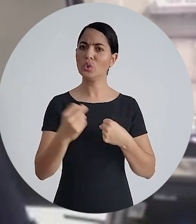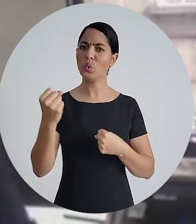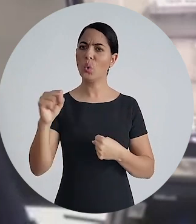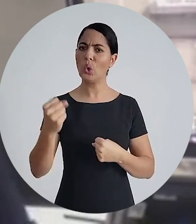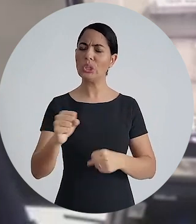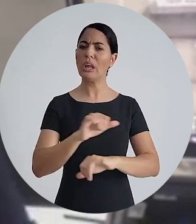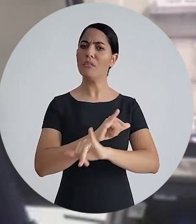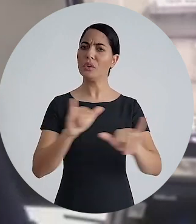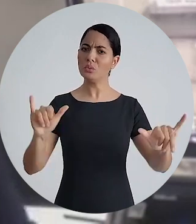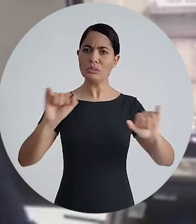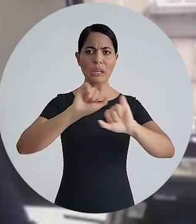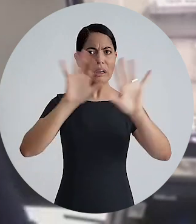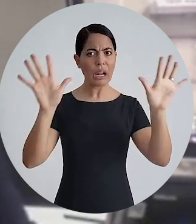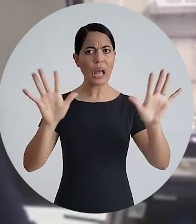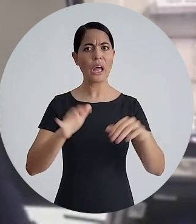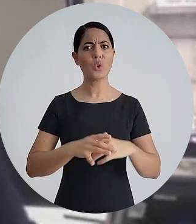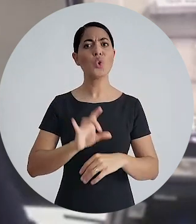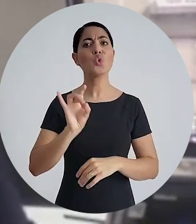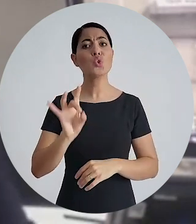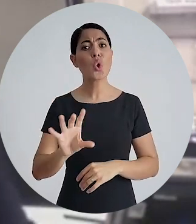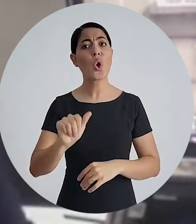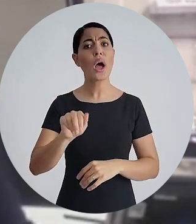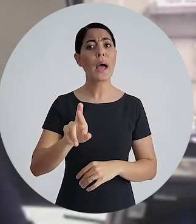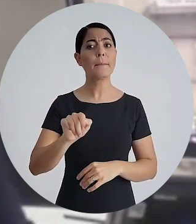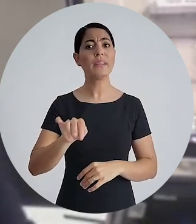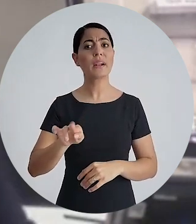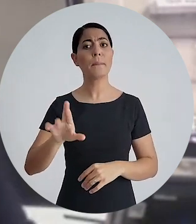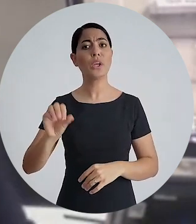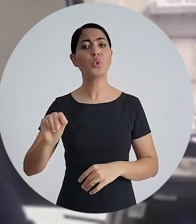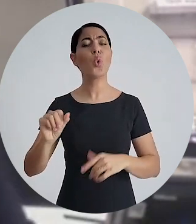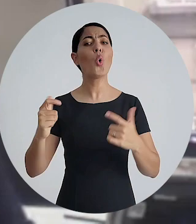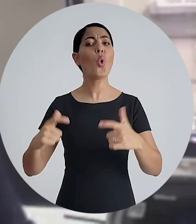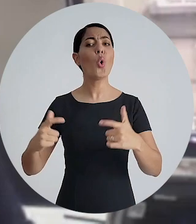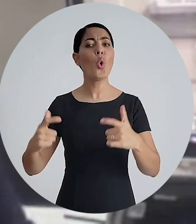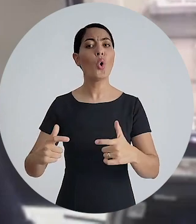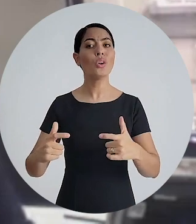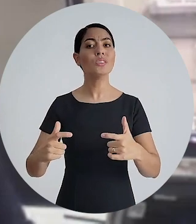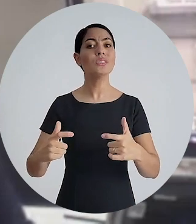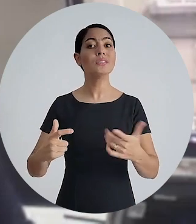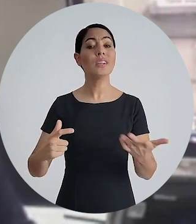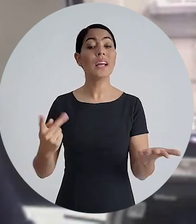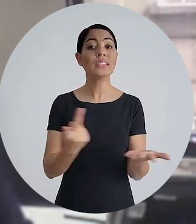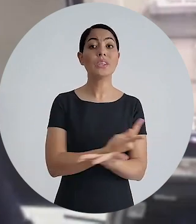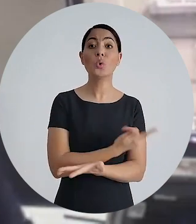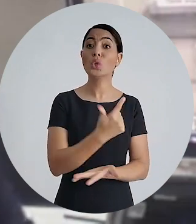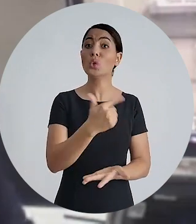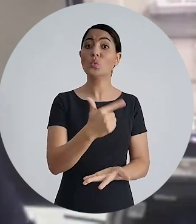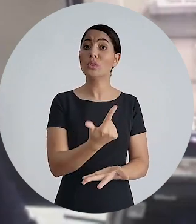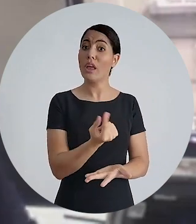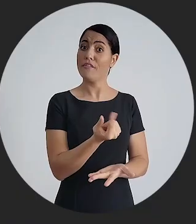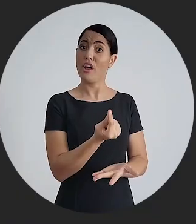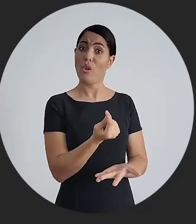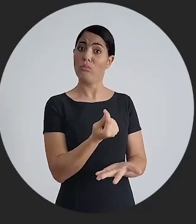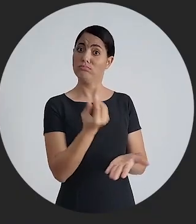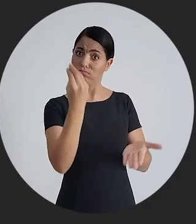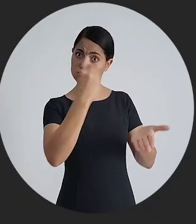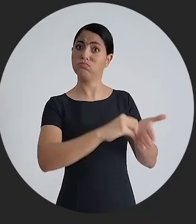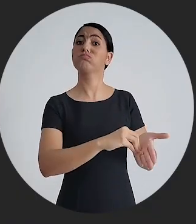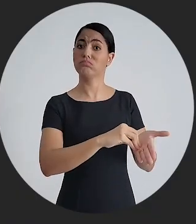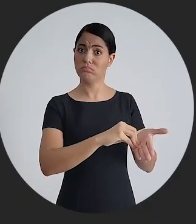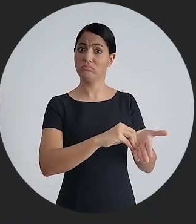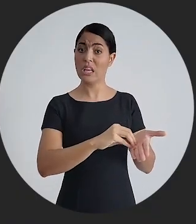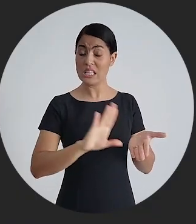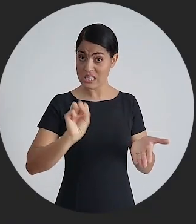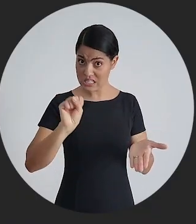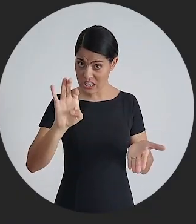o parágrafo 8º me parece claro a dizer que só cabe arbitramento naquelas causas onde não há valor, né? Porque